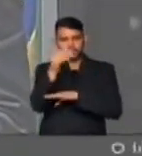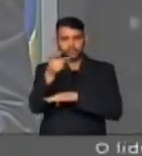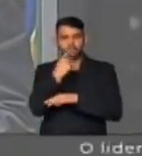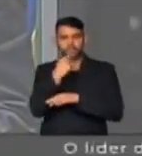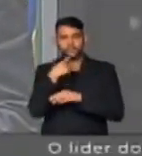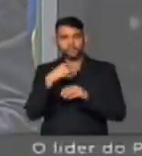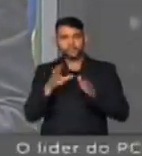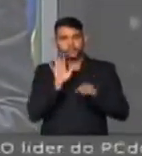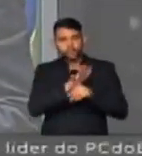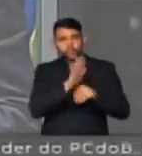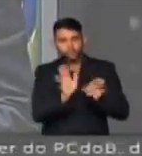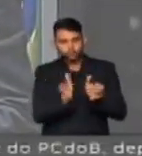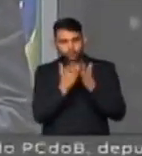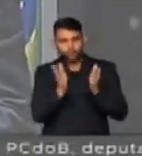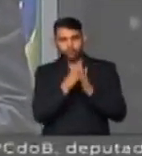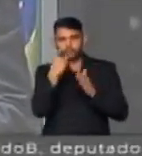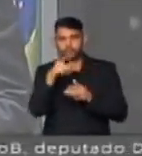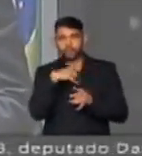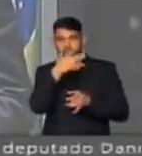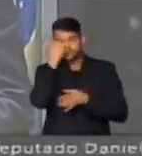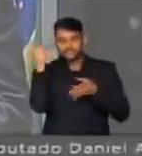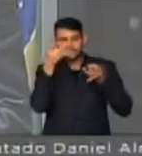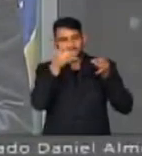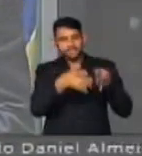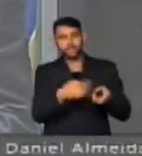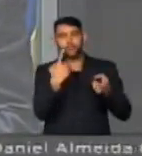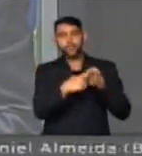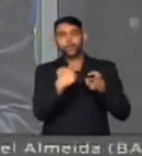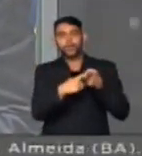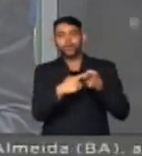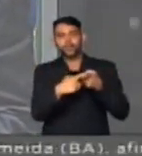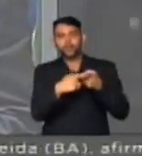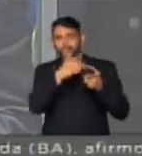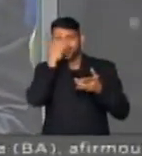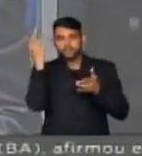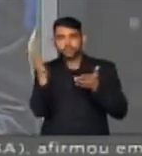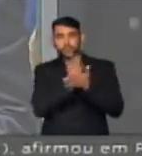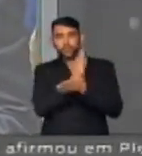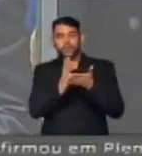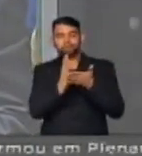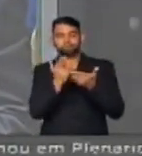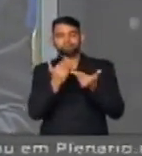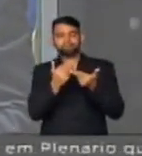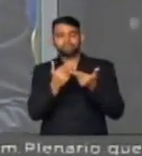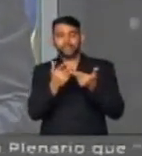dos pobres, tu estava no abandono, porque um larápio